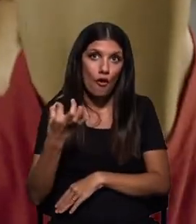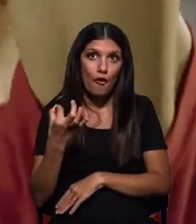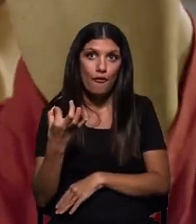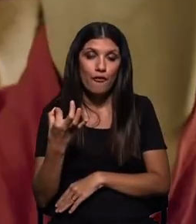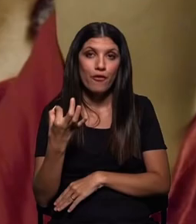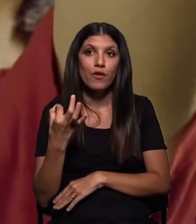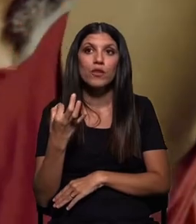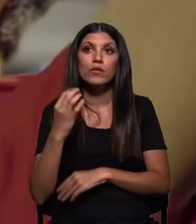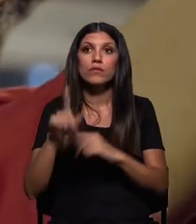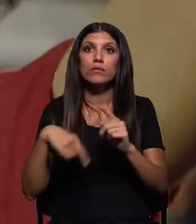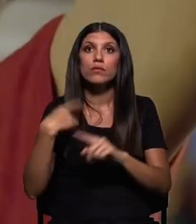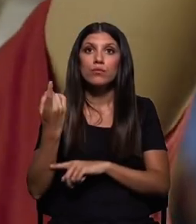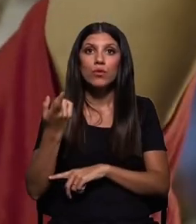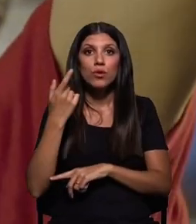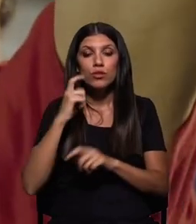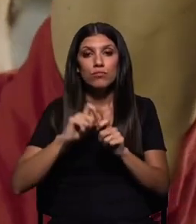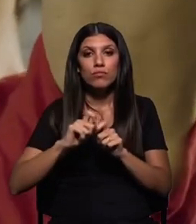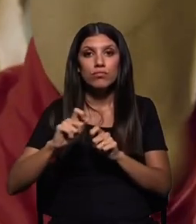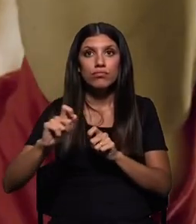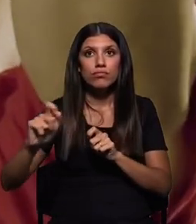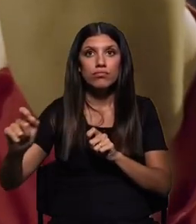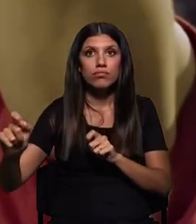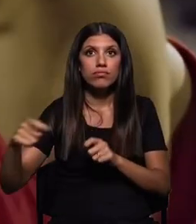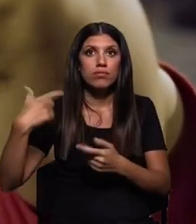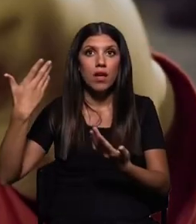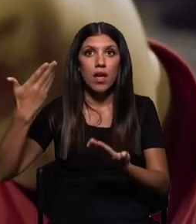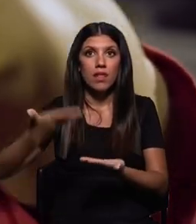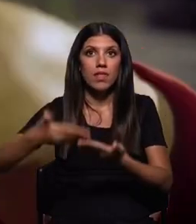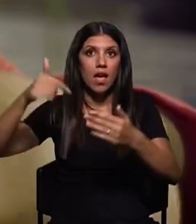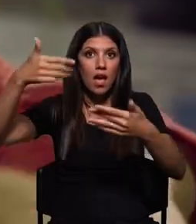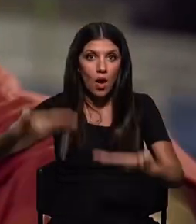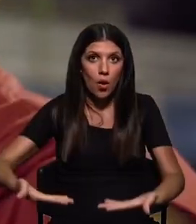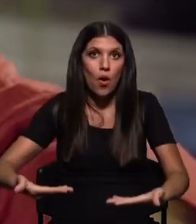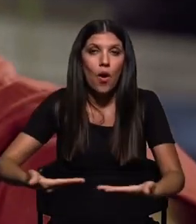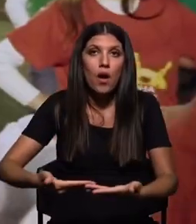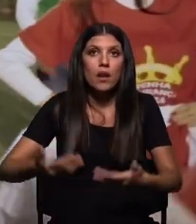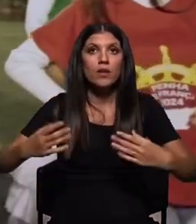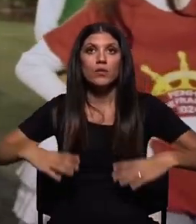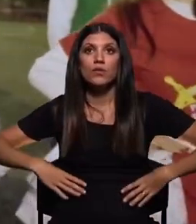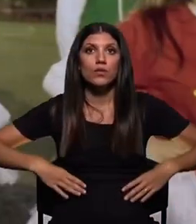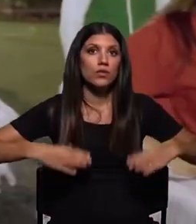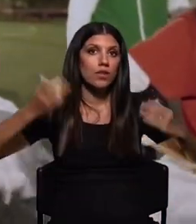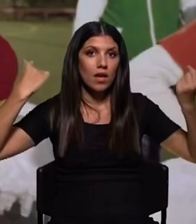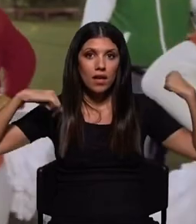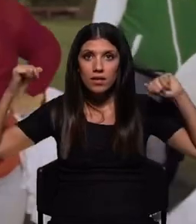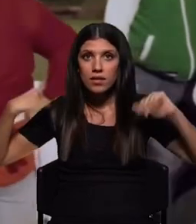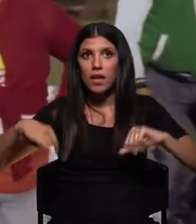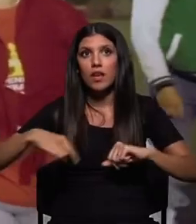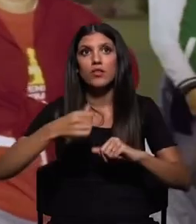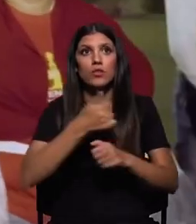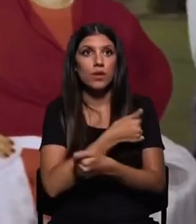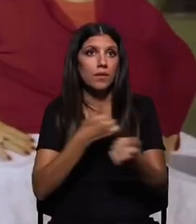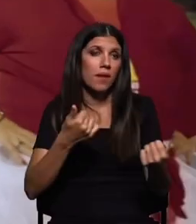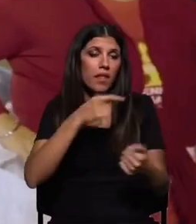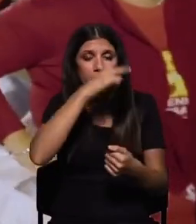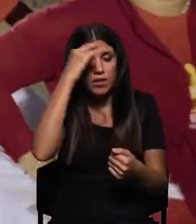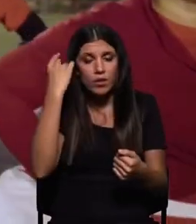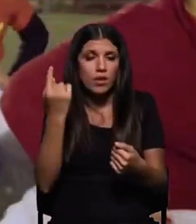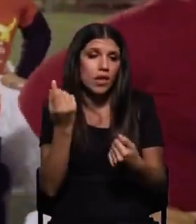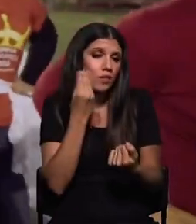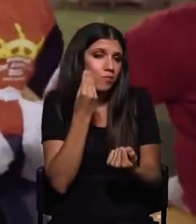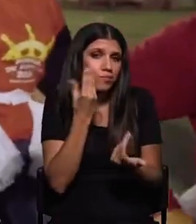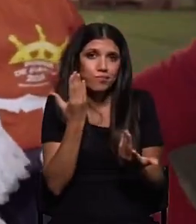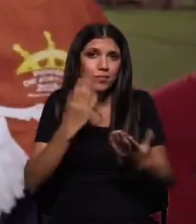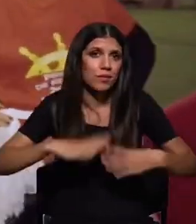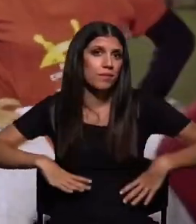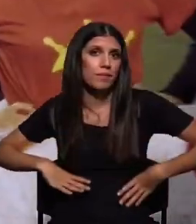entretanto, prolongou-se até ao ano que estamos. Os ensaios estão a correr bem, apesar das suas dificuldades, normal em todas as